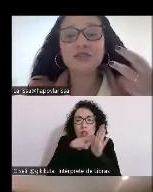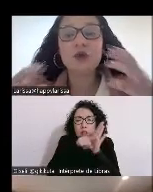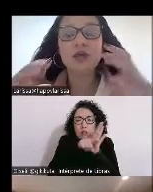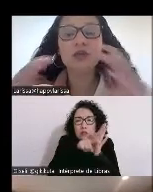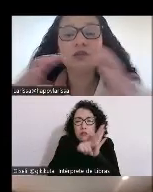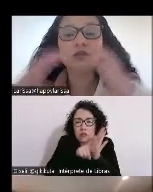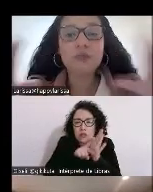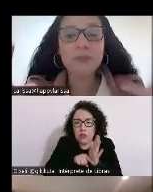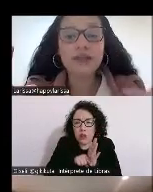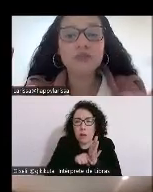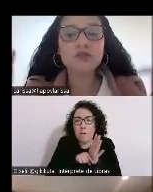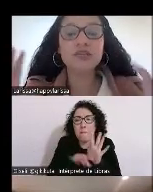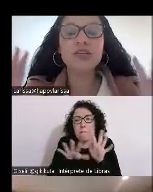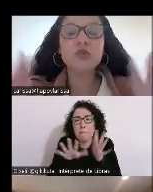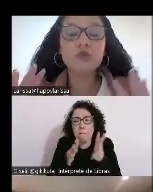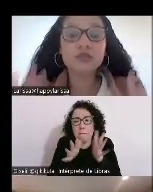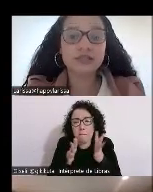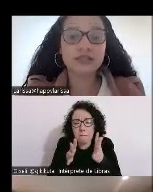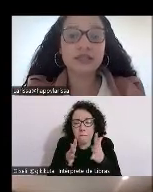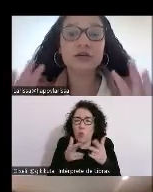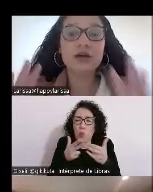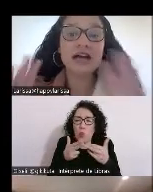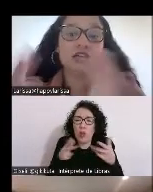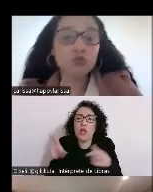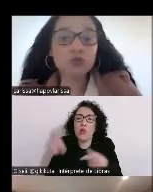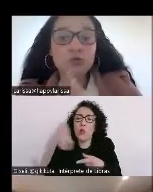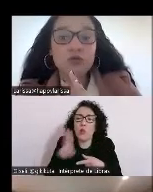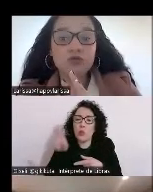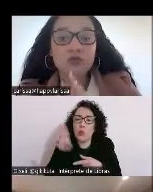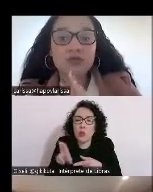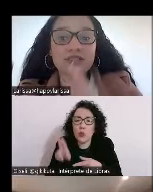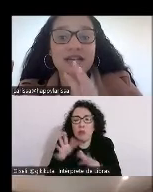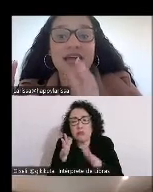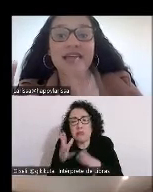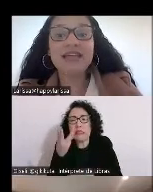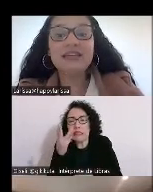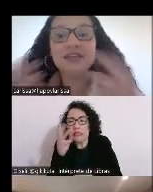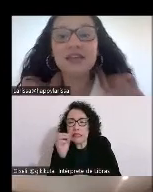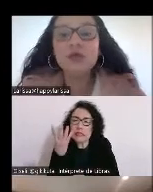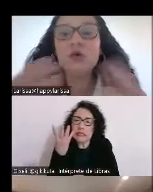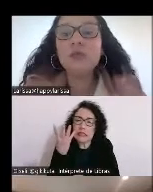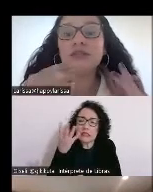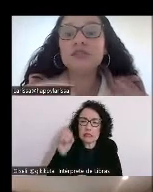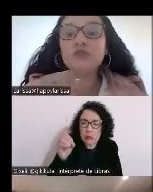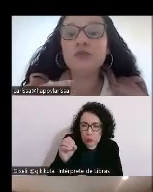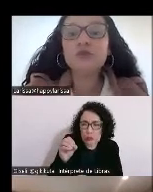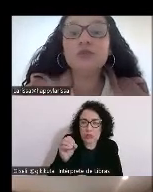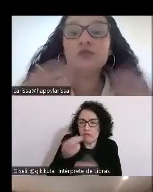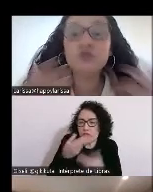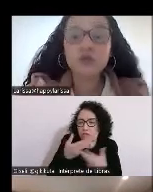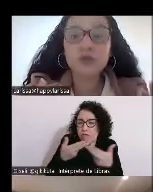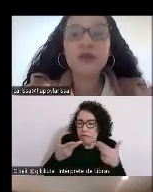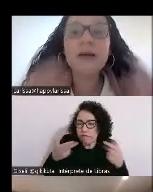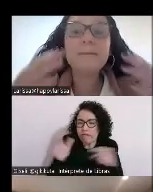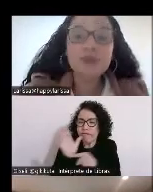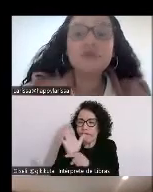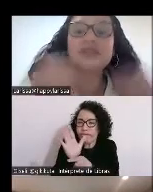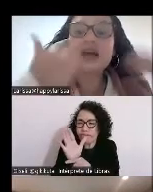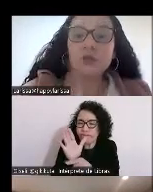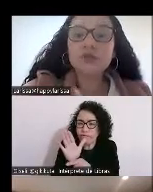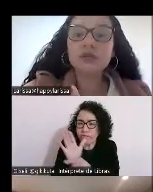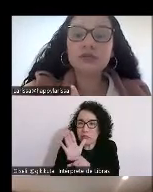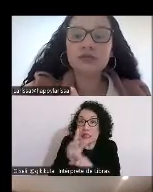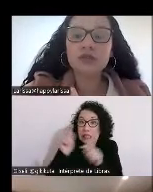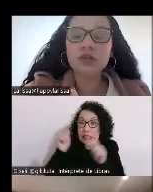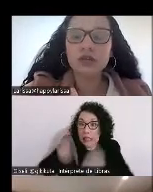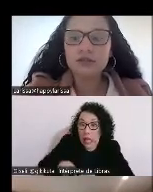40 instrumentos que ele usa e ajuda os professores a entenderem como esses instrumentos funcionam para usar